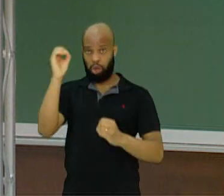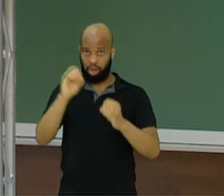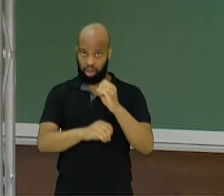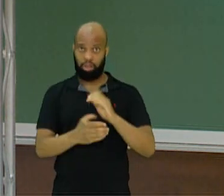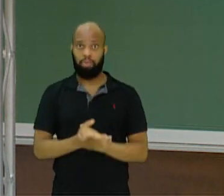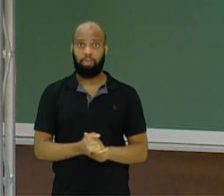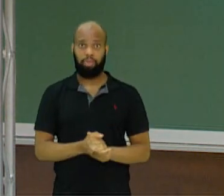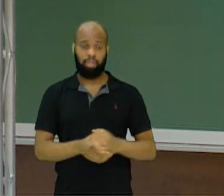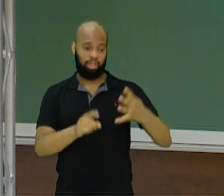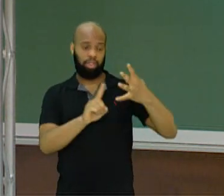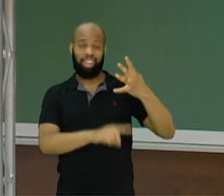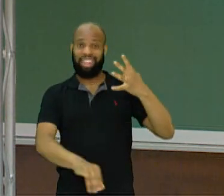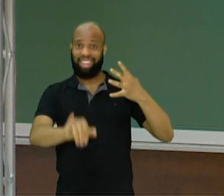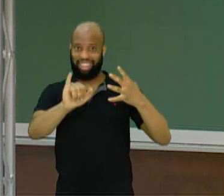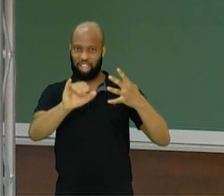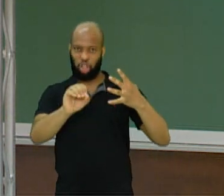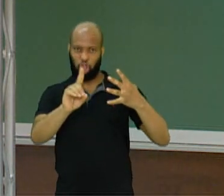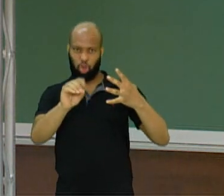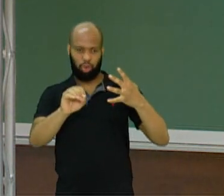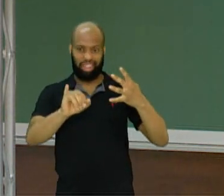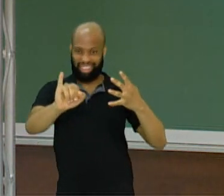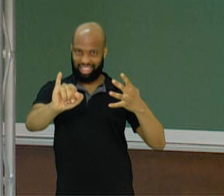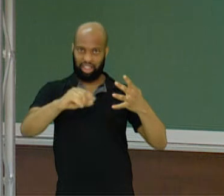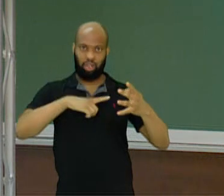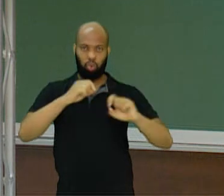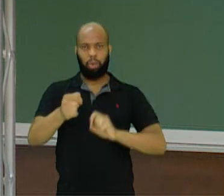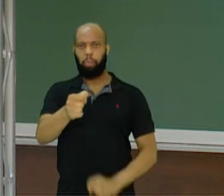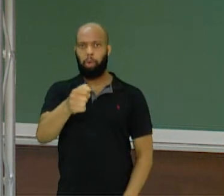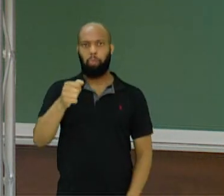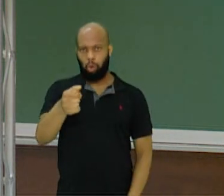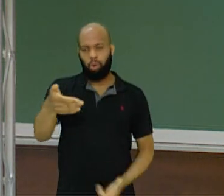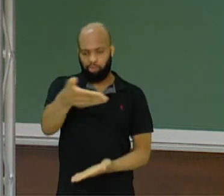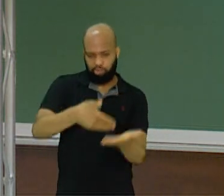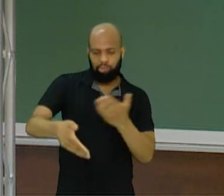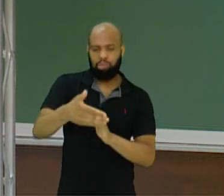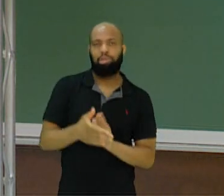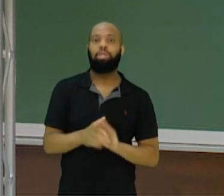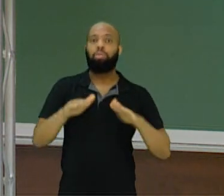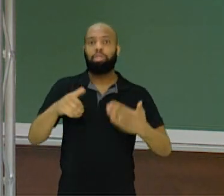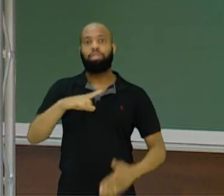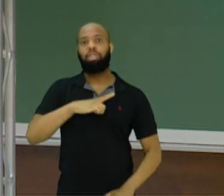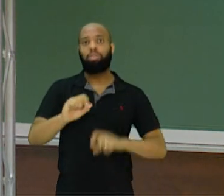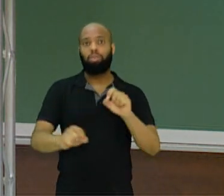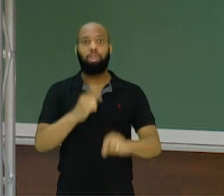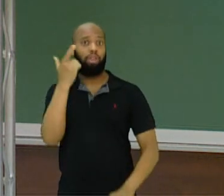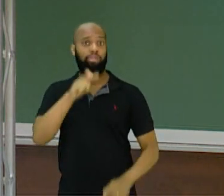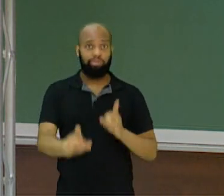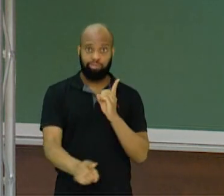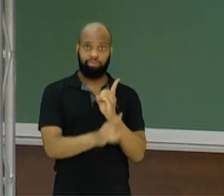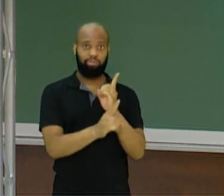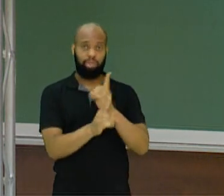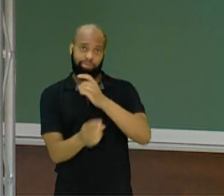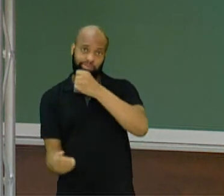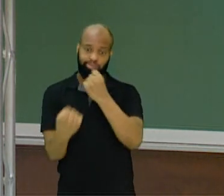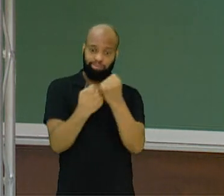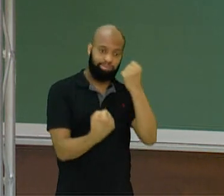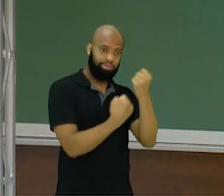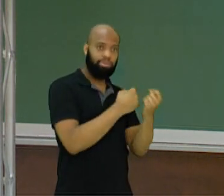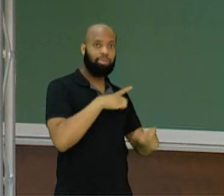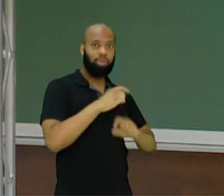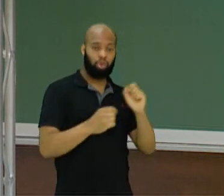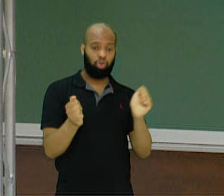e o iodo reage pouco. Ele é bem menos reativo. Então você vai encontrar bastante reações de substituição